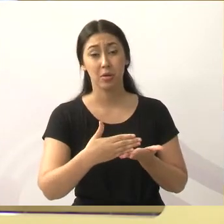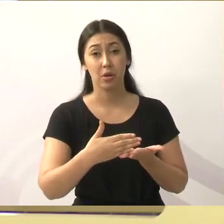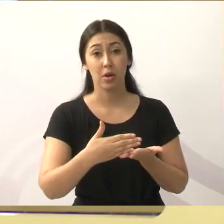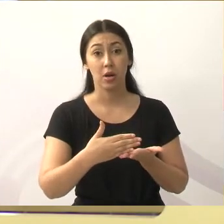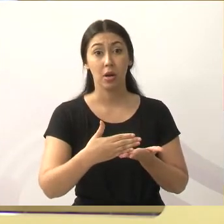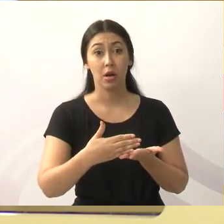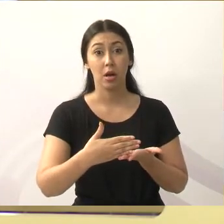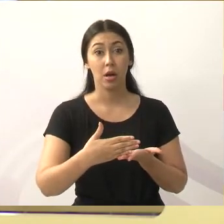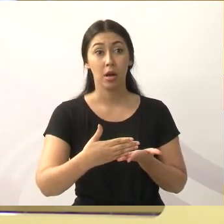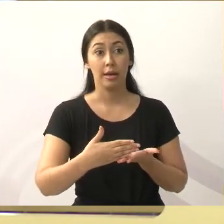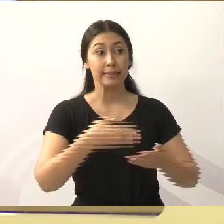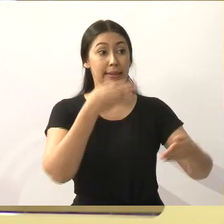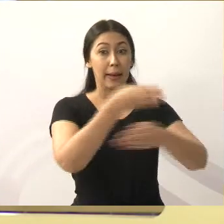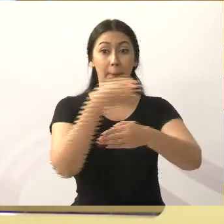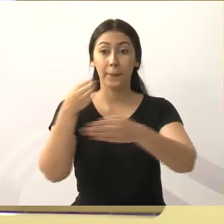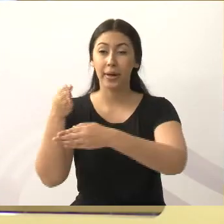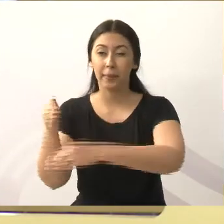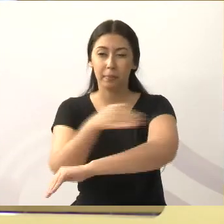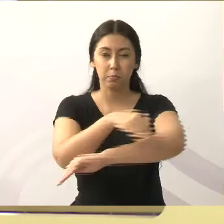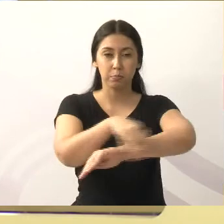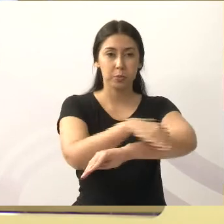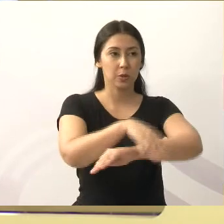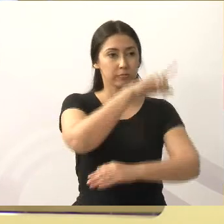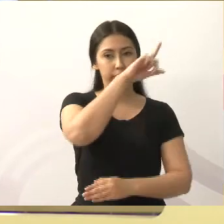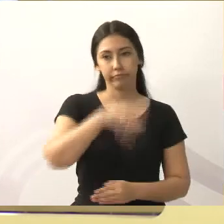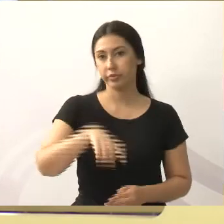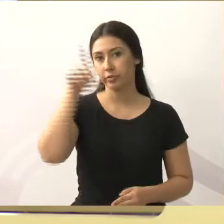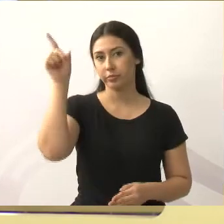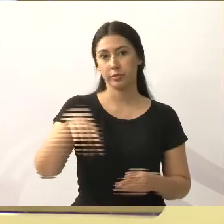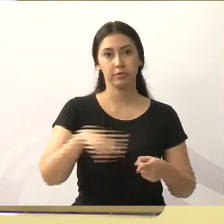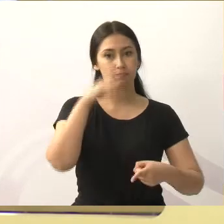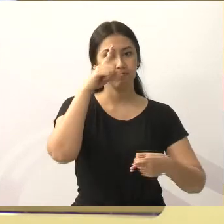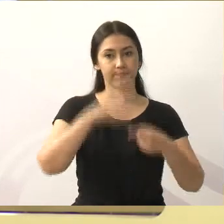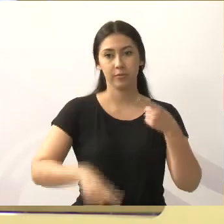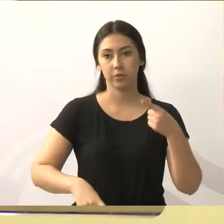proibiu o povo sair da casa aqui na nossa cidade de Jacareí.